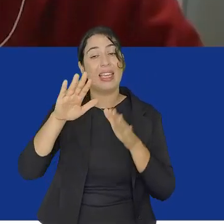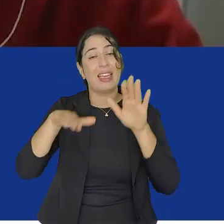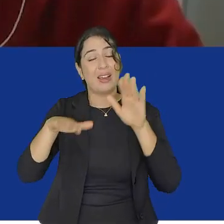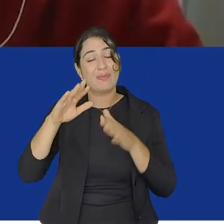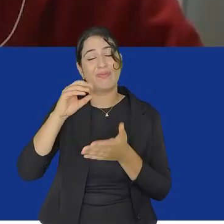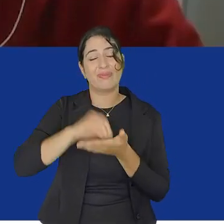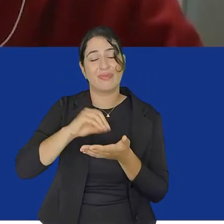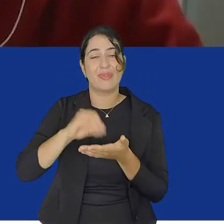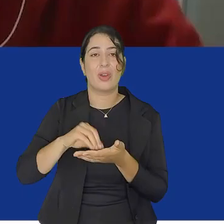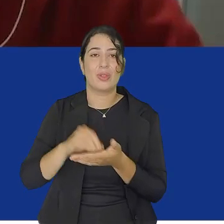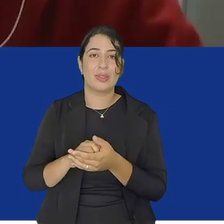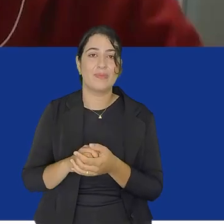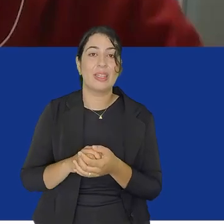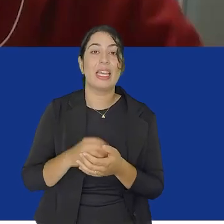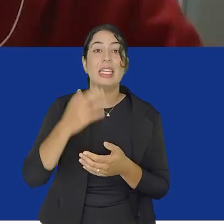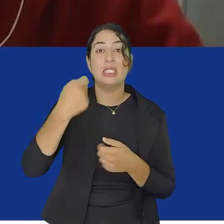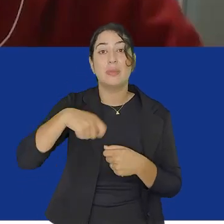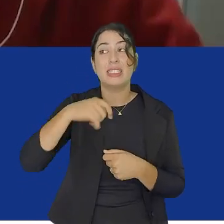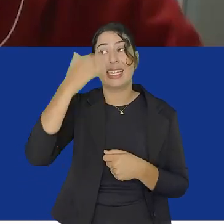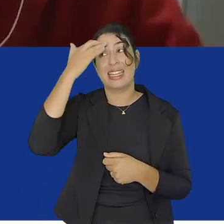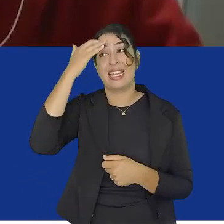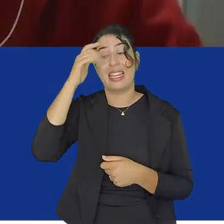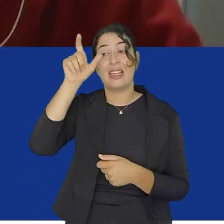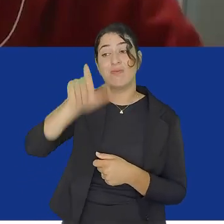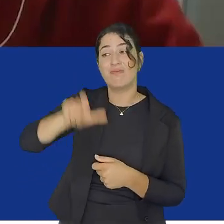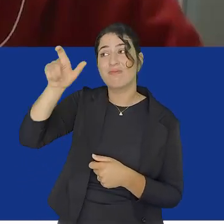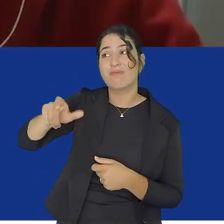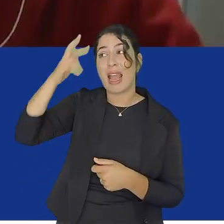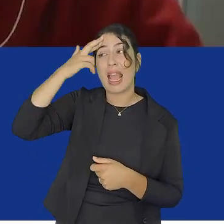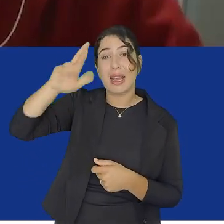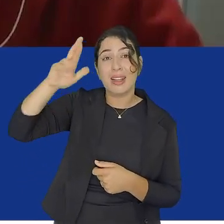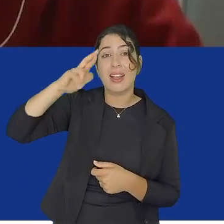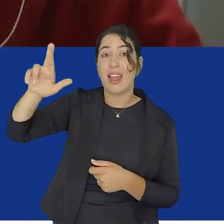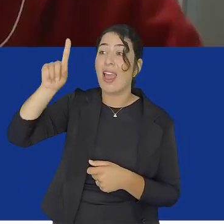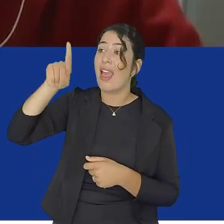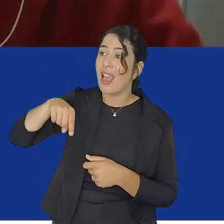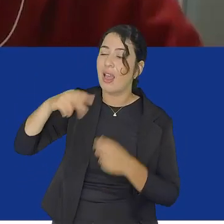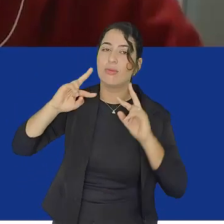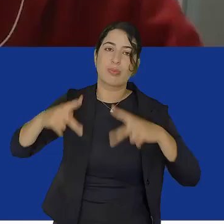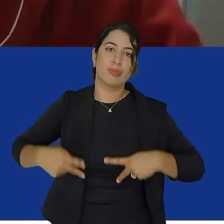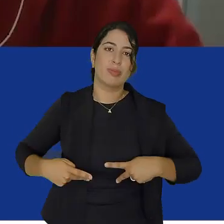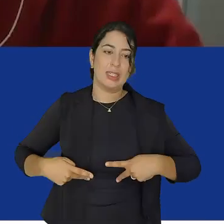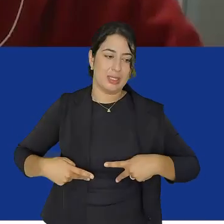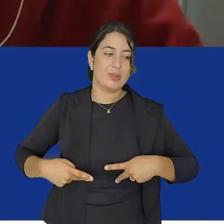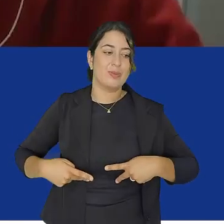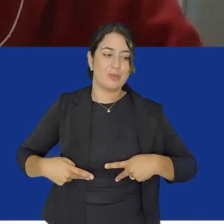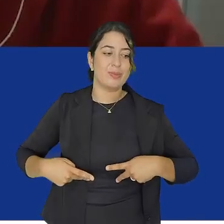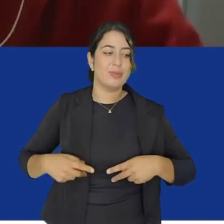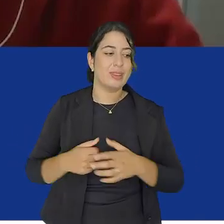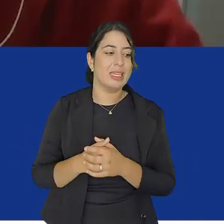que essas lideranças também são seres humanos. E que quando elas silenciam em relação ao que